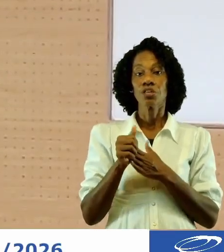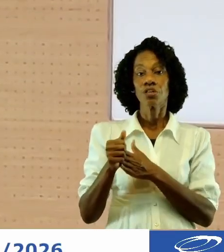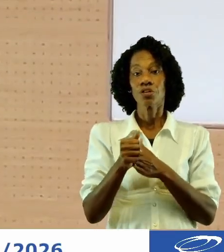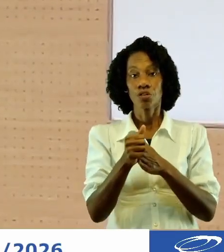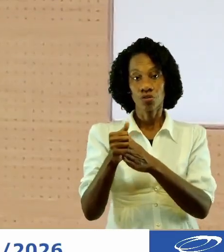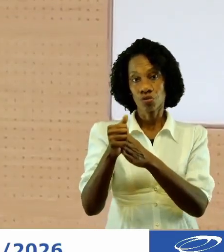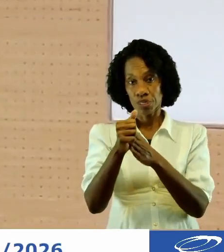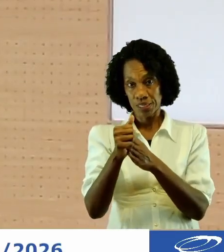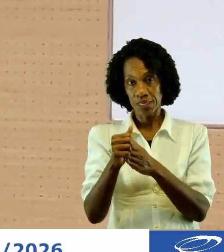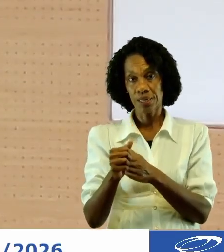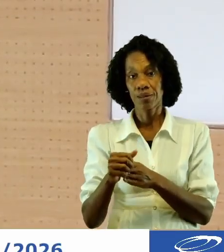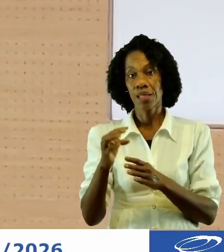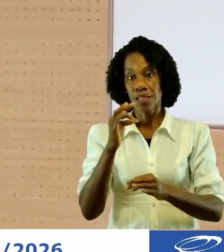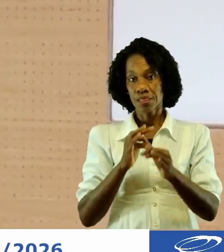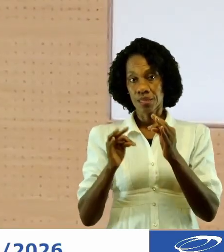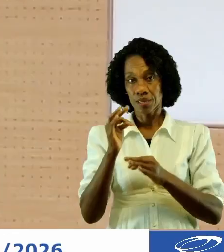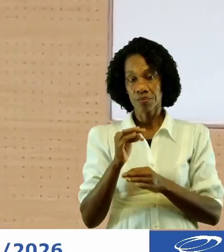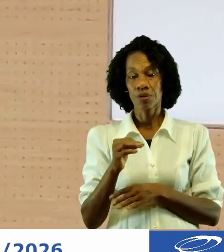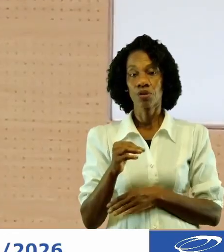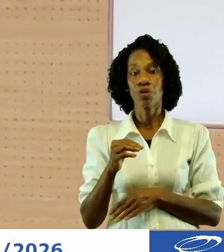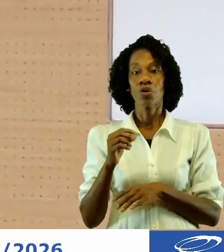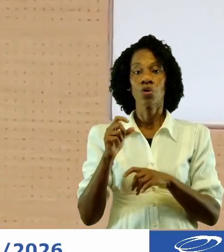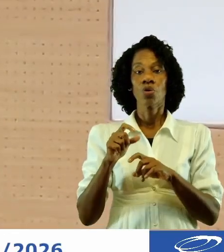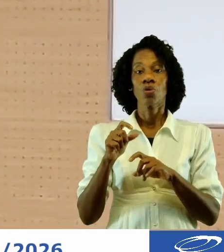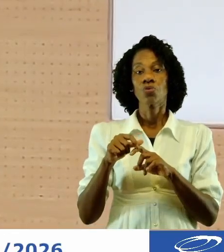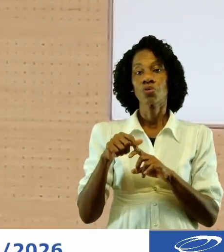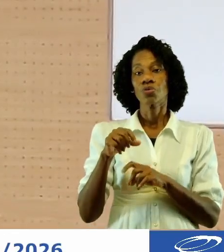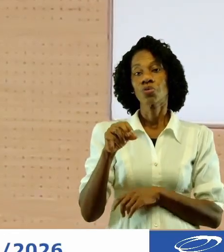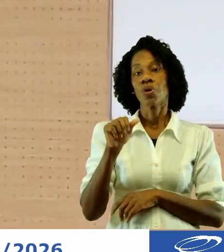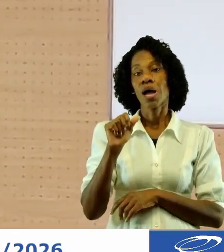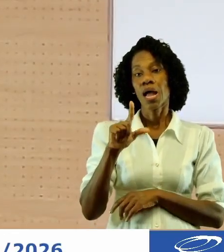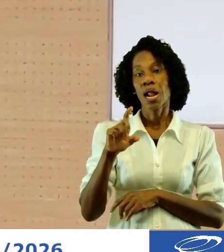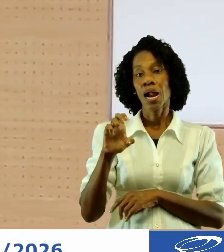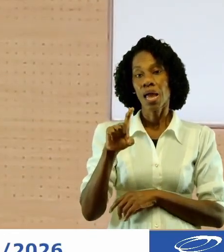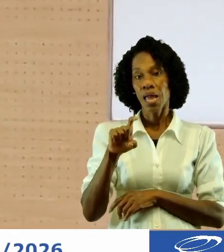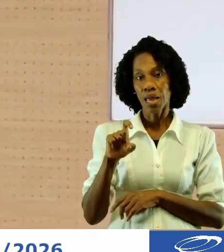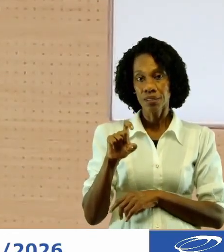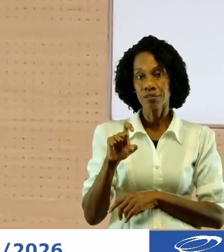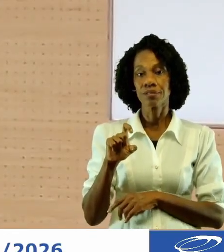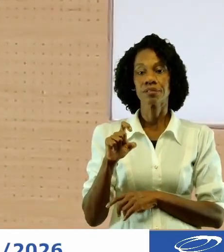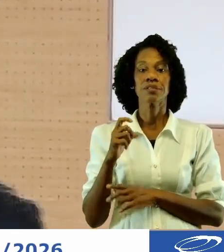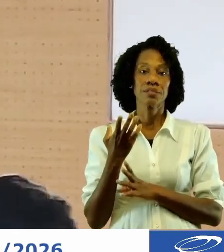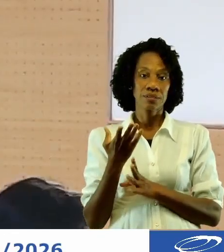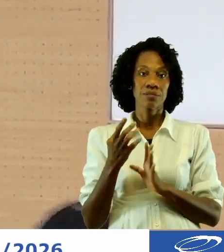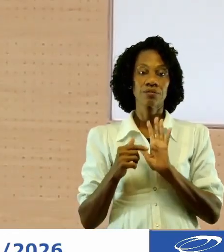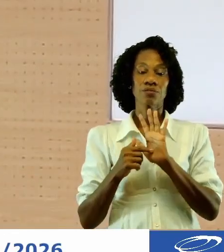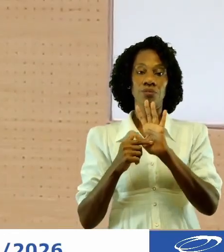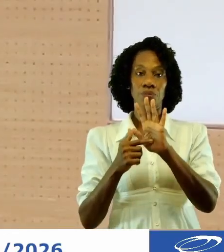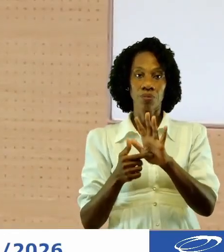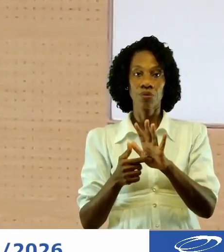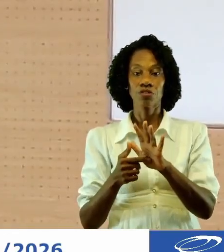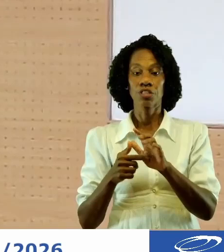da Mensa. O Dr. Alex Soriano nos enviou a sua aula pré-gravada para evitar problemas de conexão e permitir a inserção de